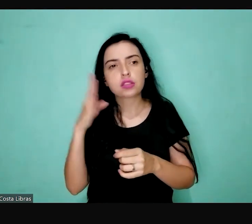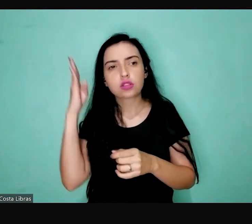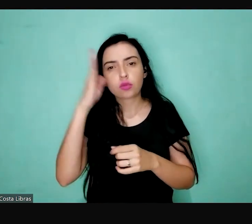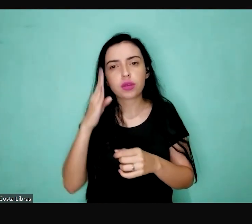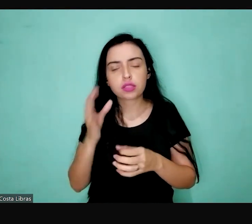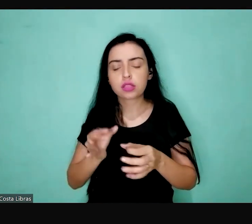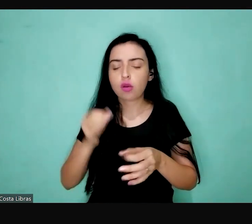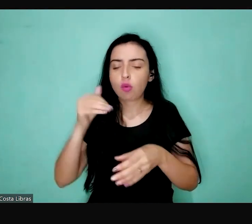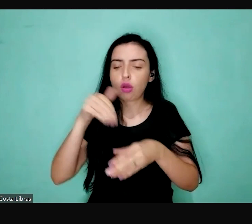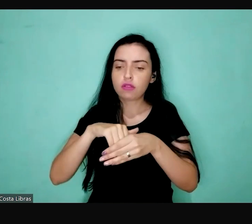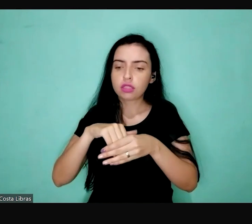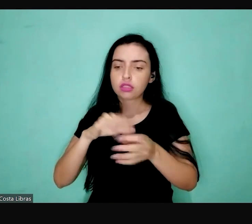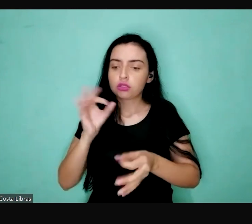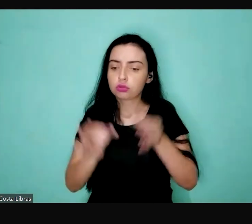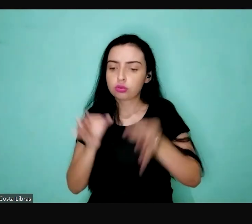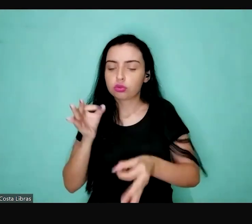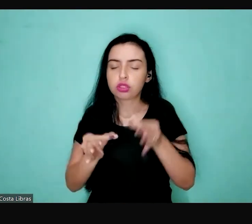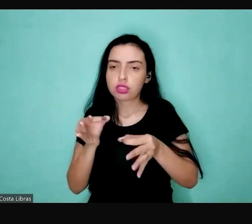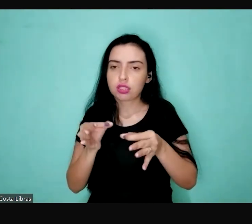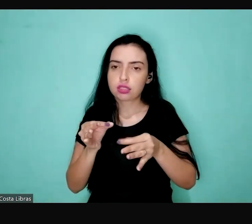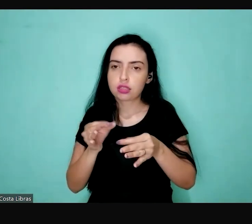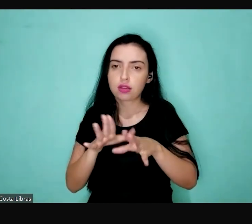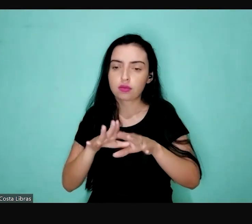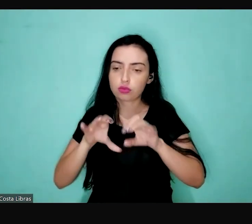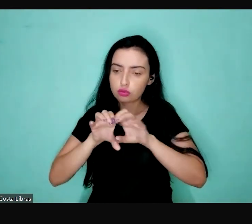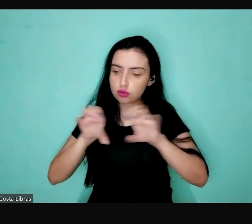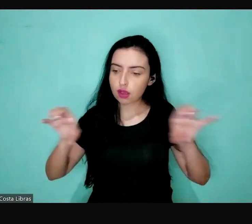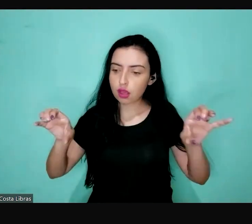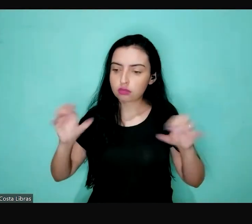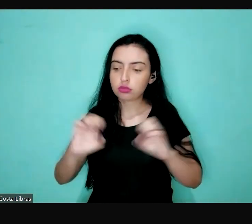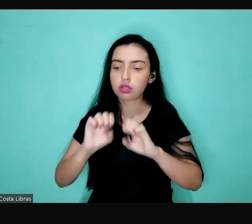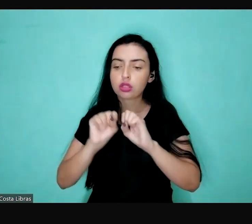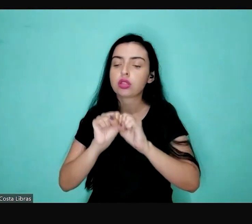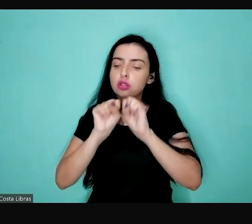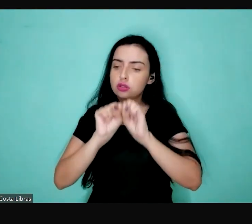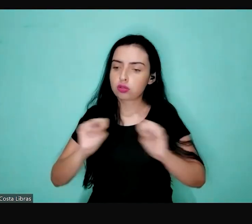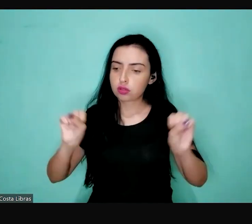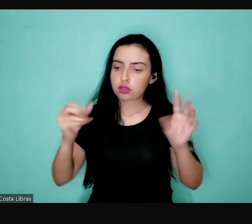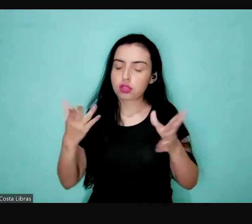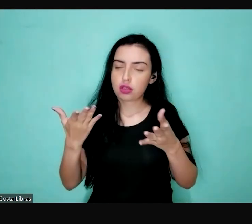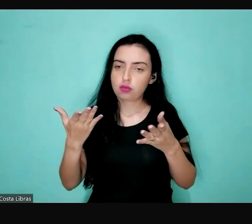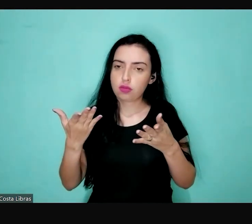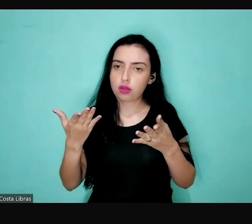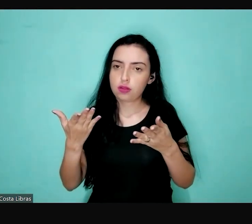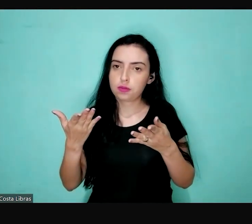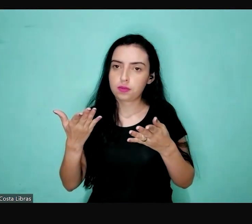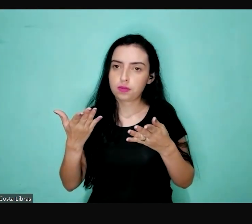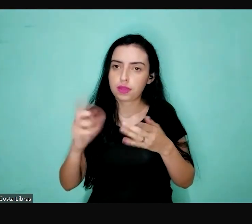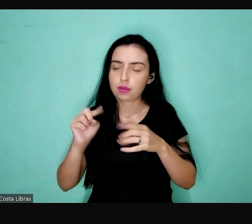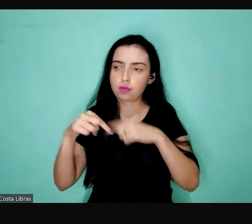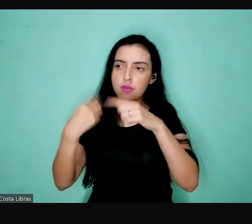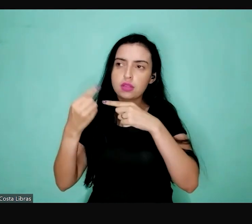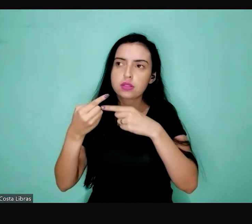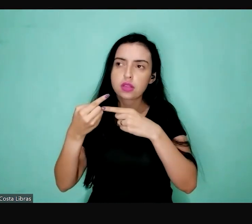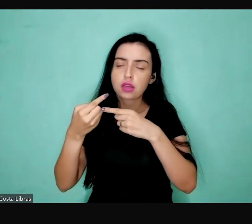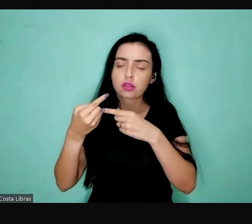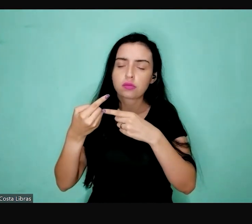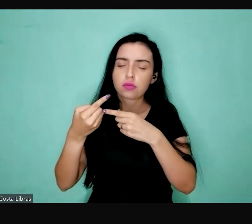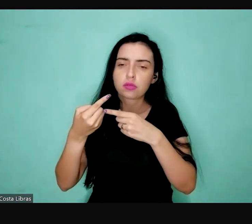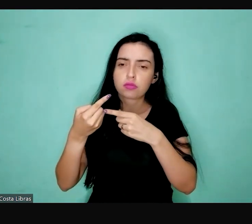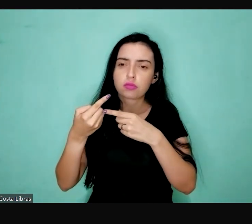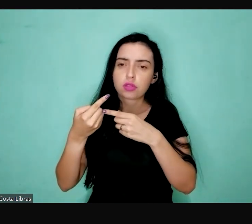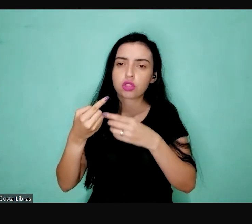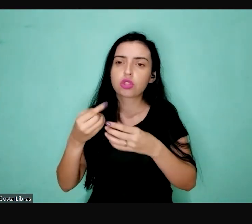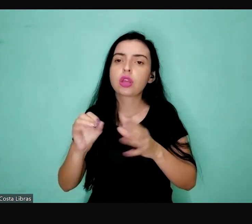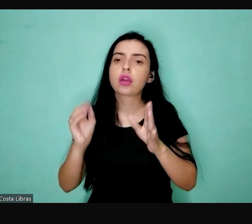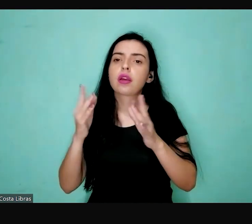judiciais, obviamente verticalizadas, né, do nosso Tribunal Constitucional, que passaram a ser